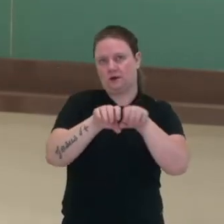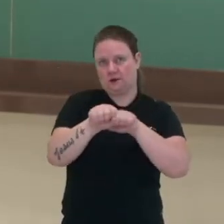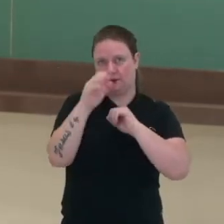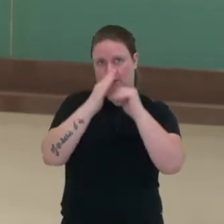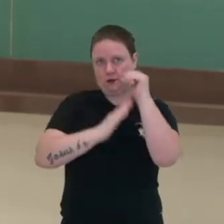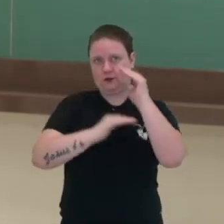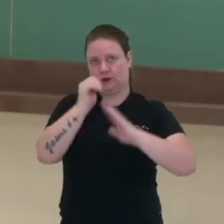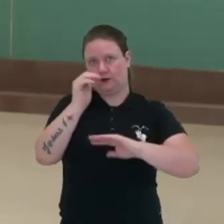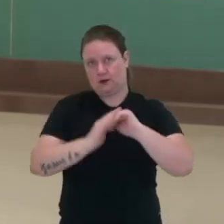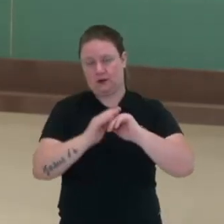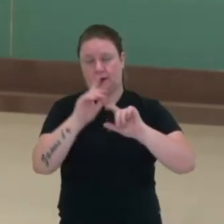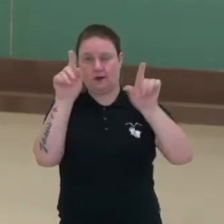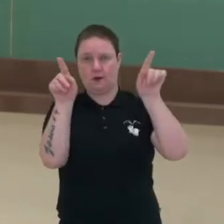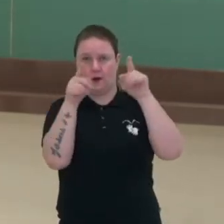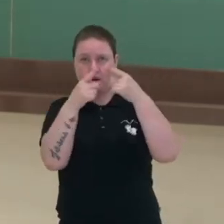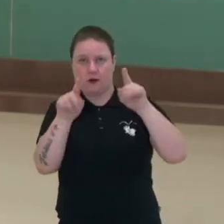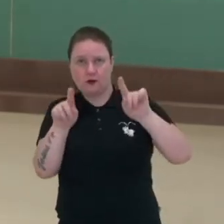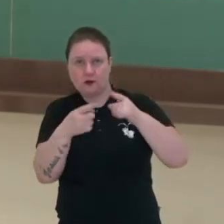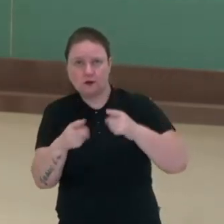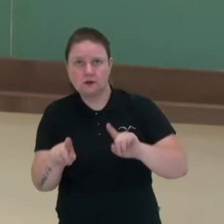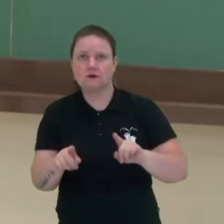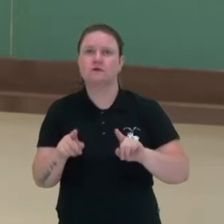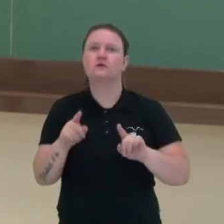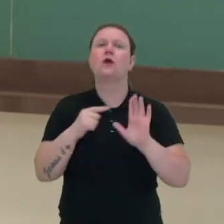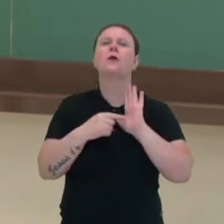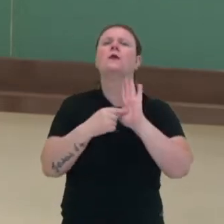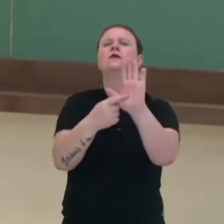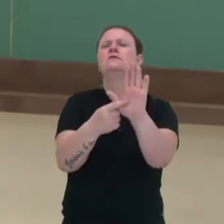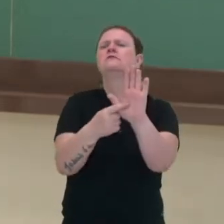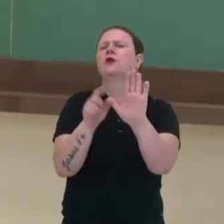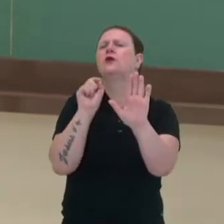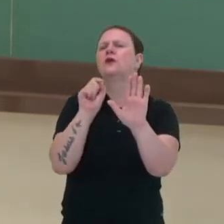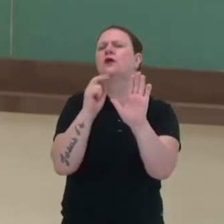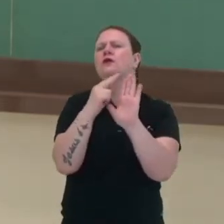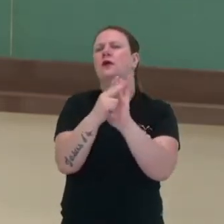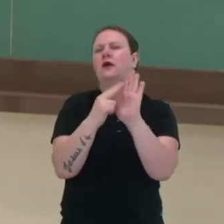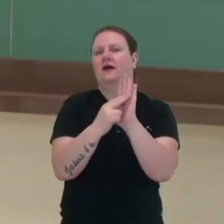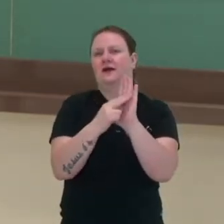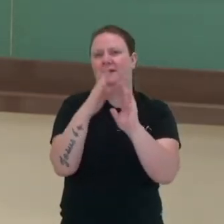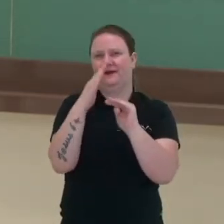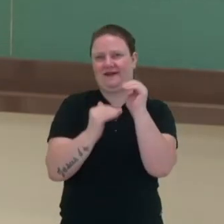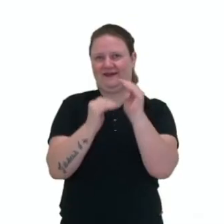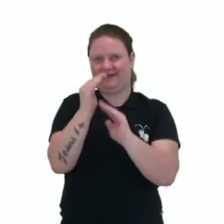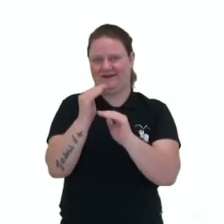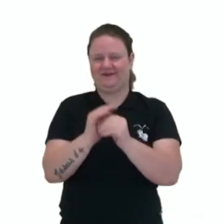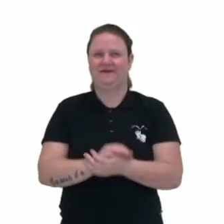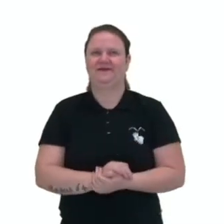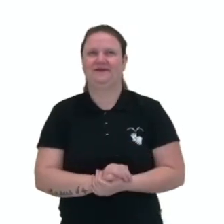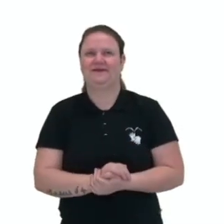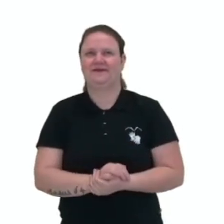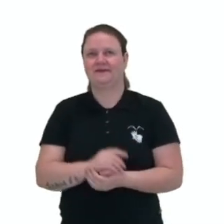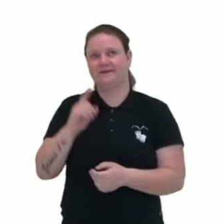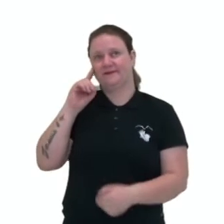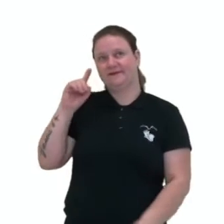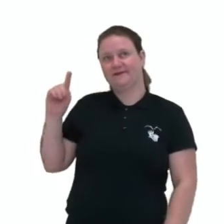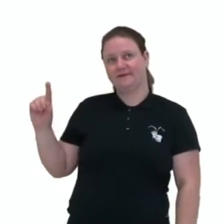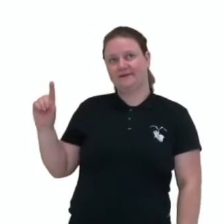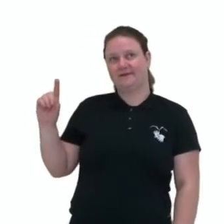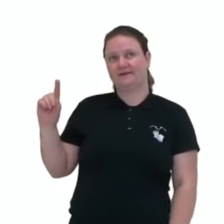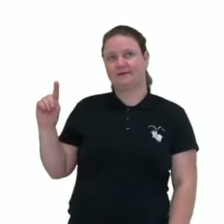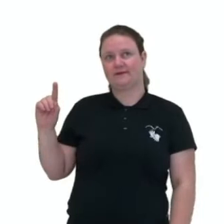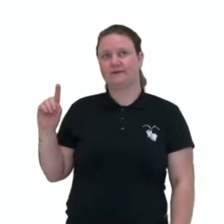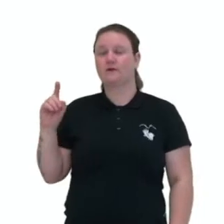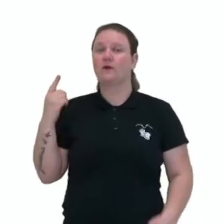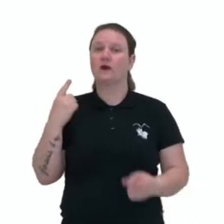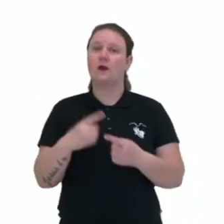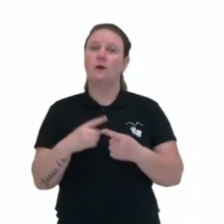então, na letra da música, em que parte que você colocaria o nome da profissão que você quer seguir. Vamos pensar juntos. Por que o